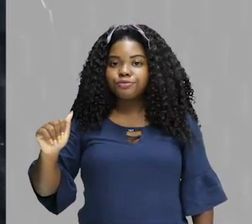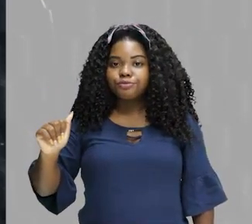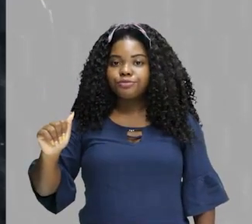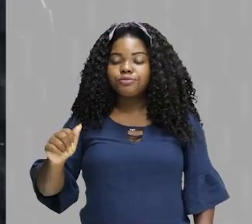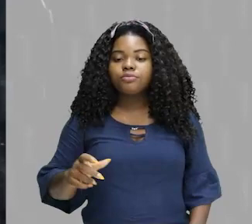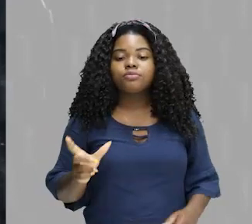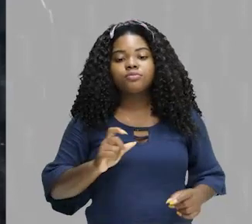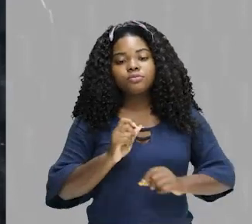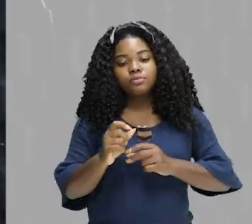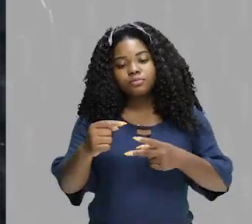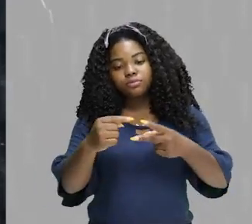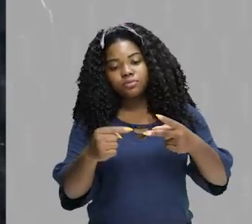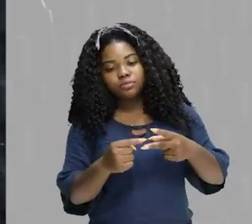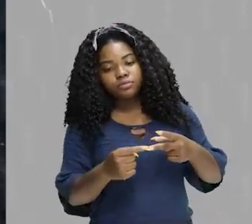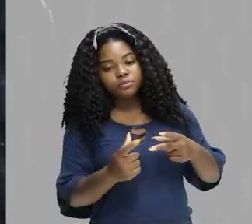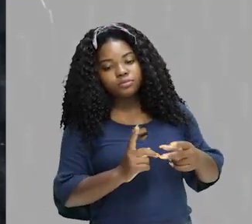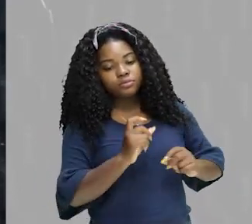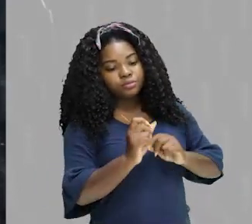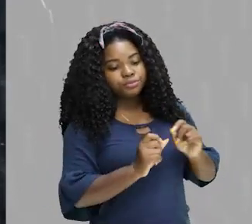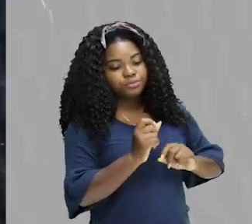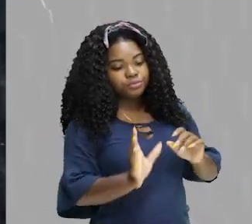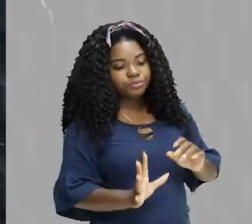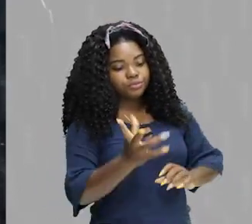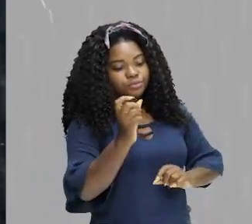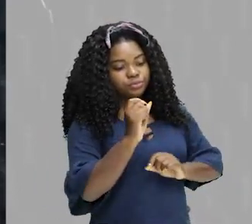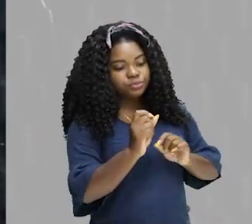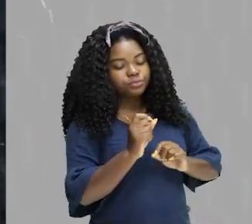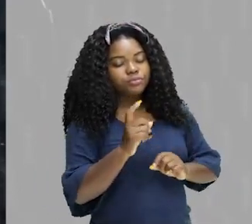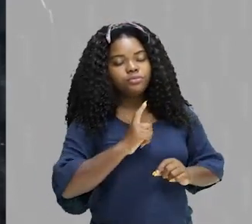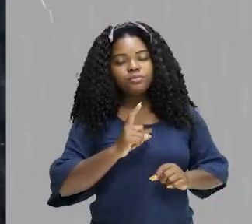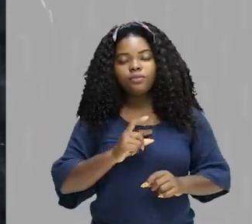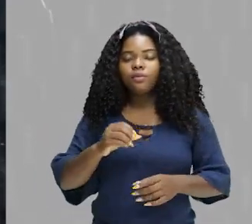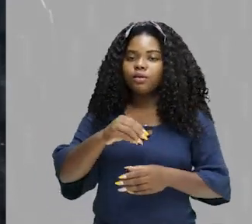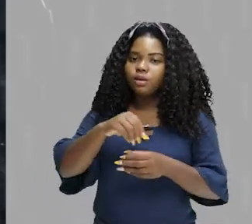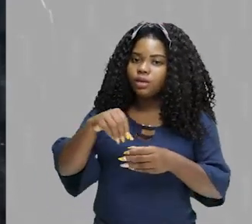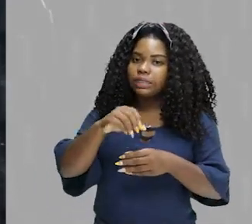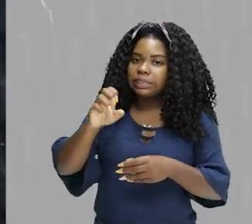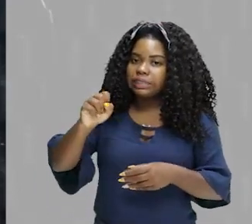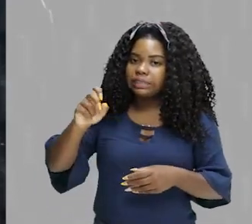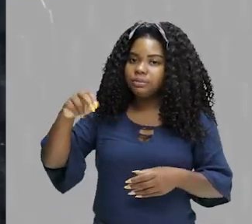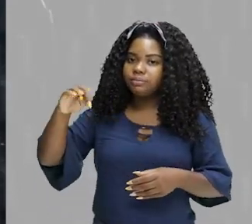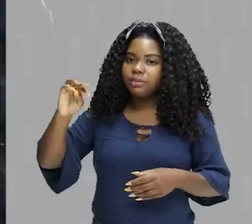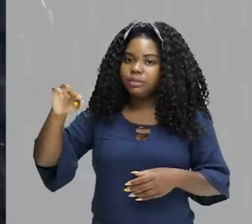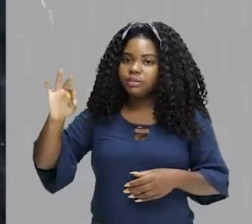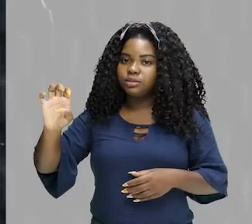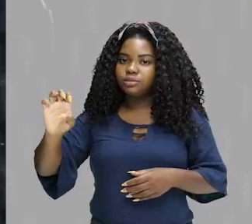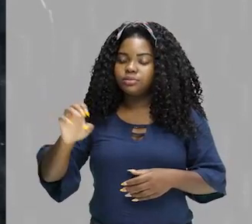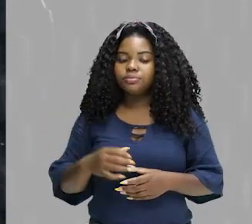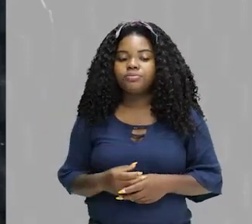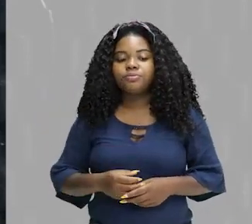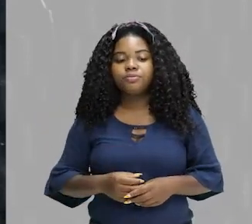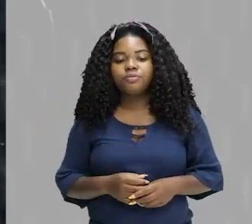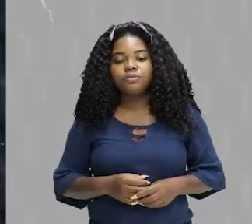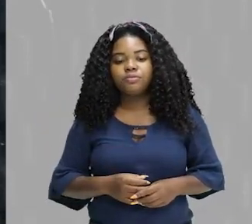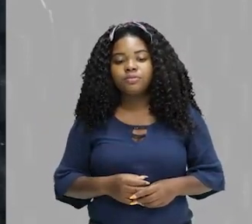pelo fato de as duas produzirem, terem a presença da semente. E uma outra